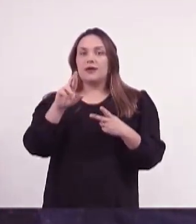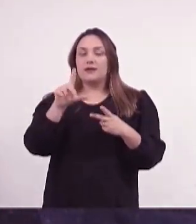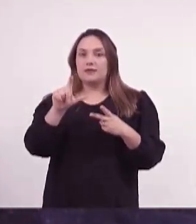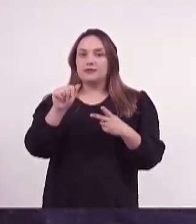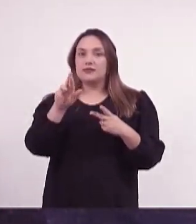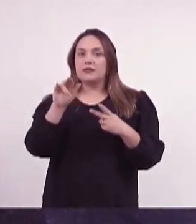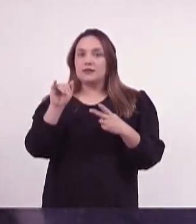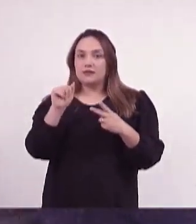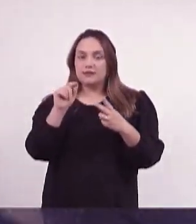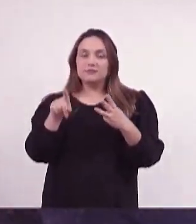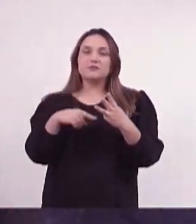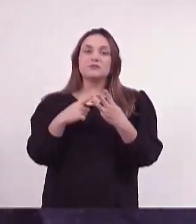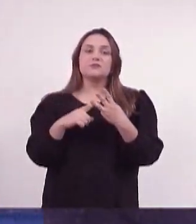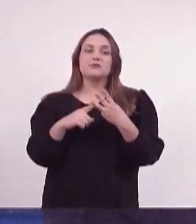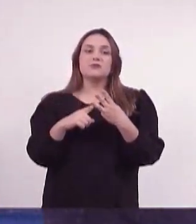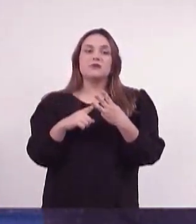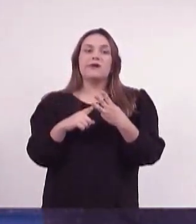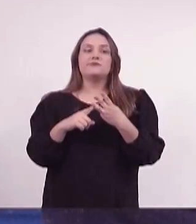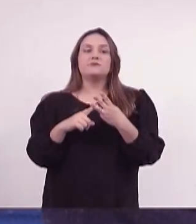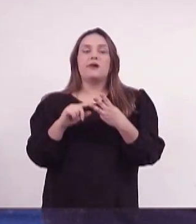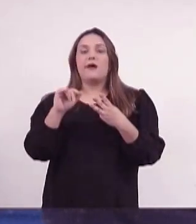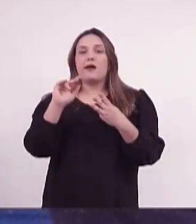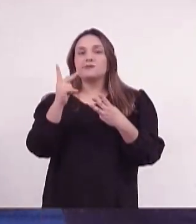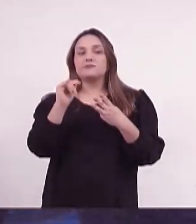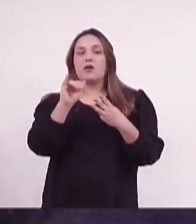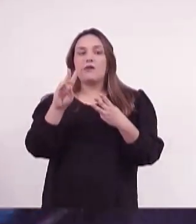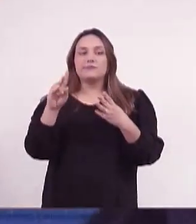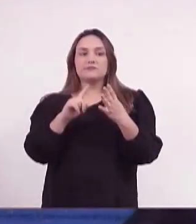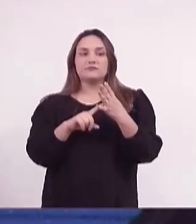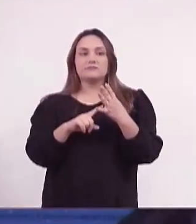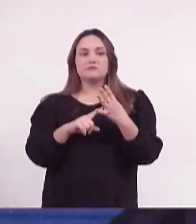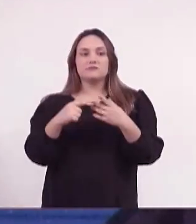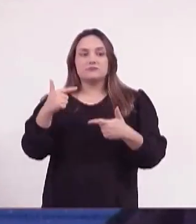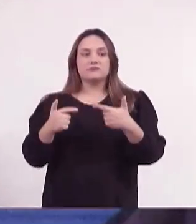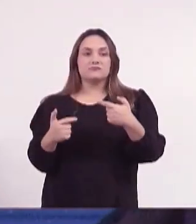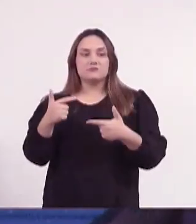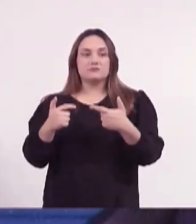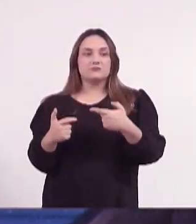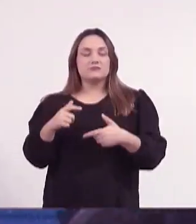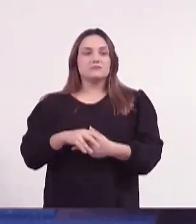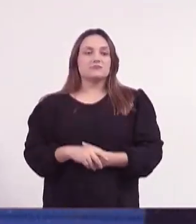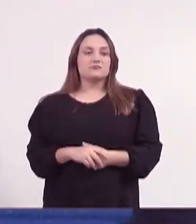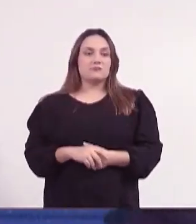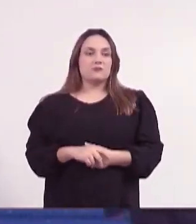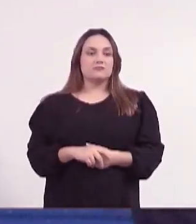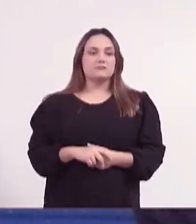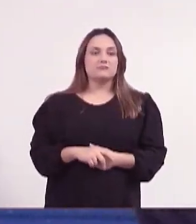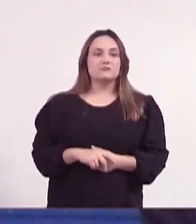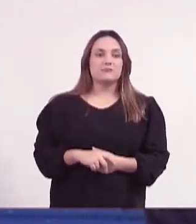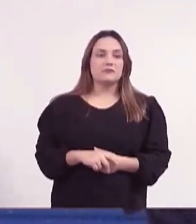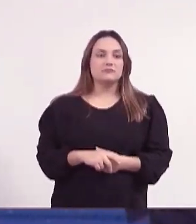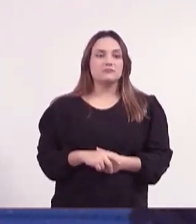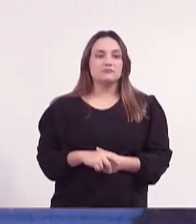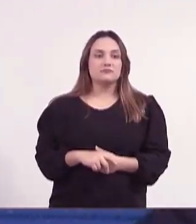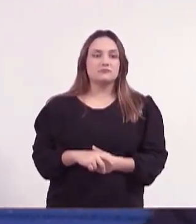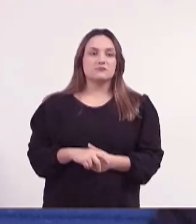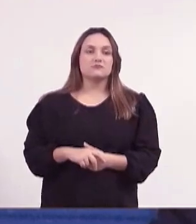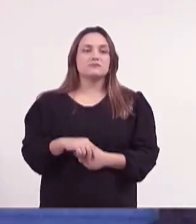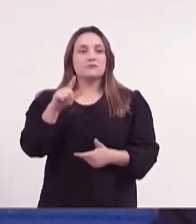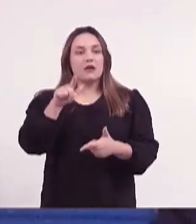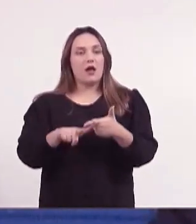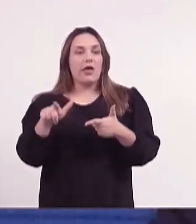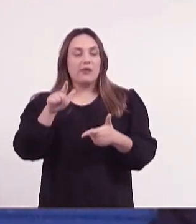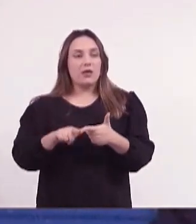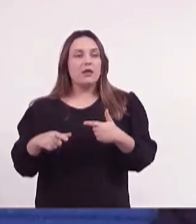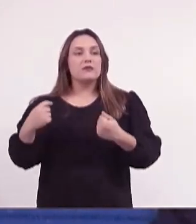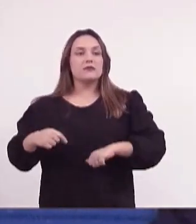ainda guerras e homicídios. Então, o suicídio, deputado Pedro Kemp, é um dos problemas que a gente tem